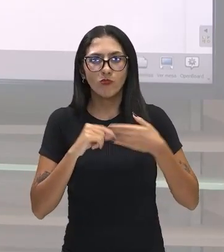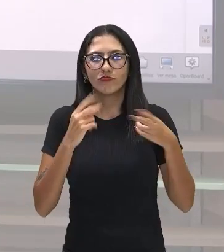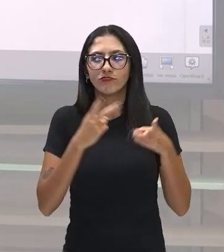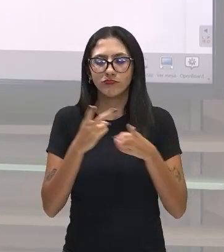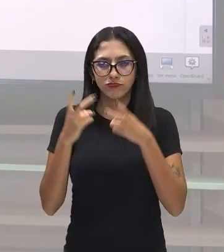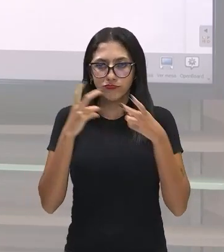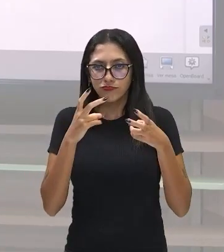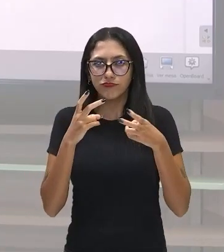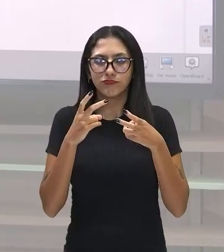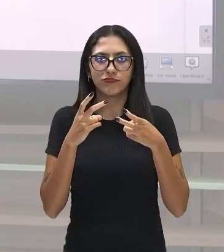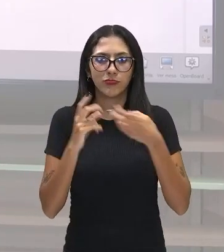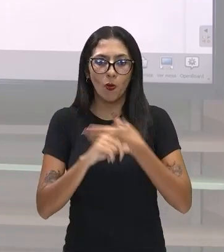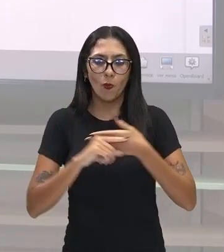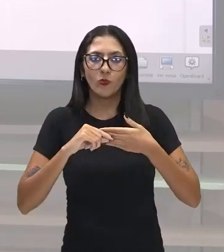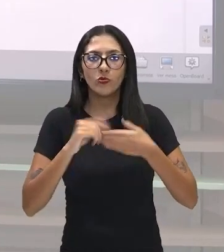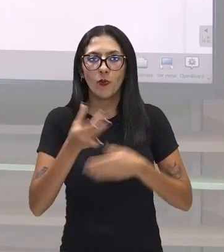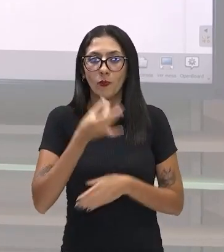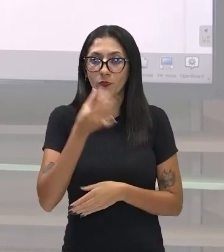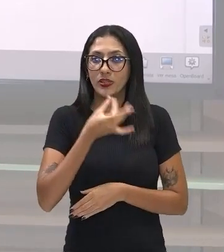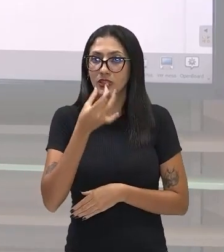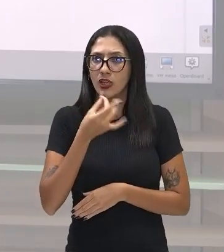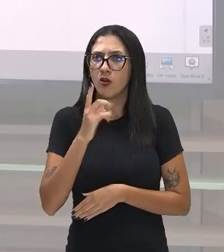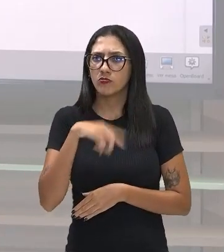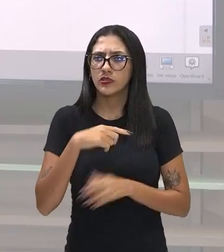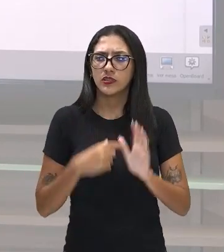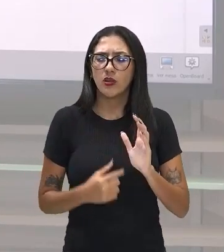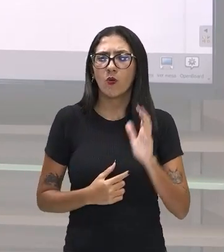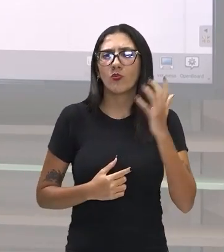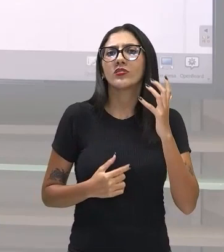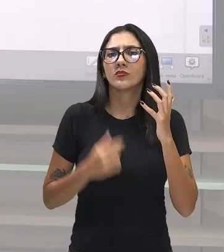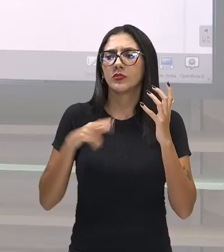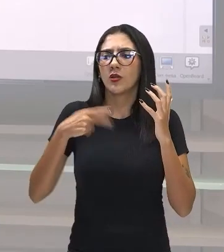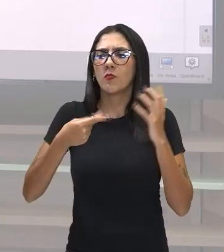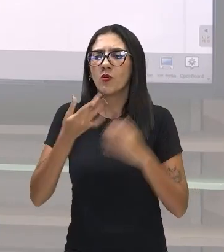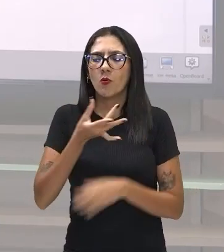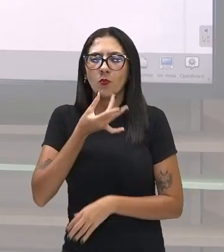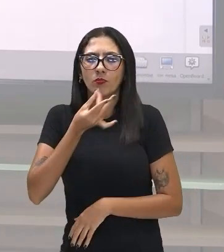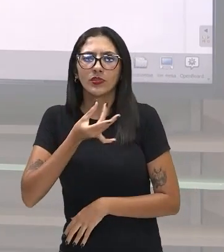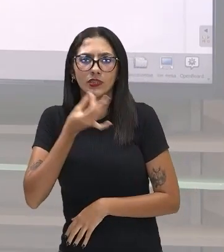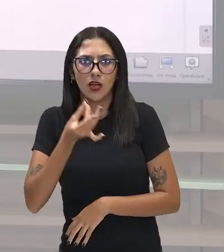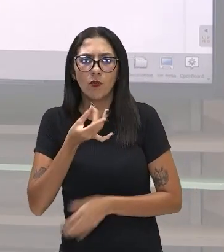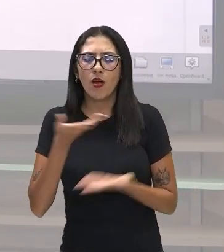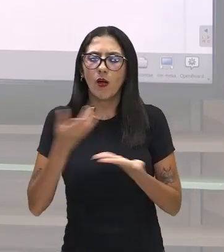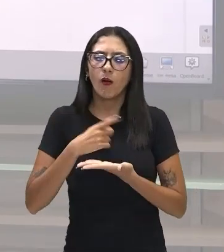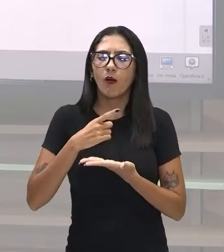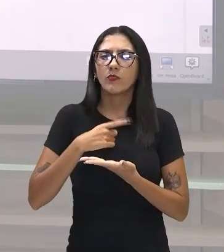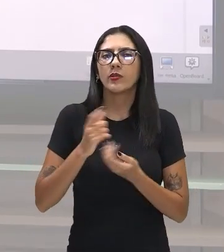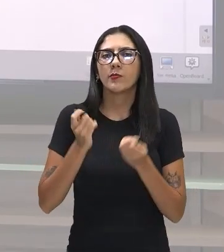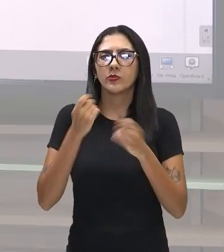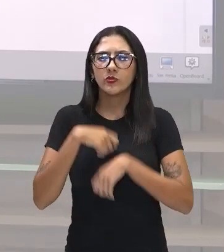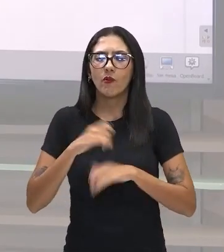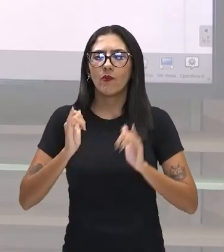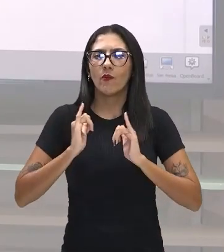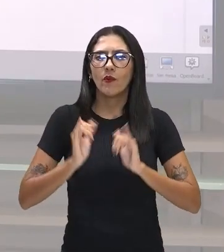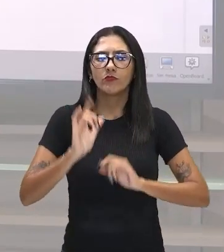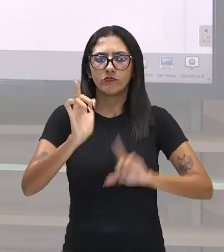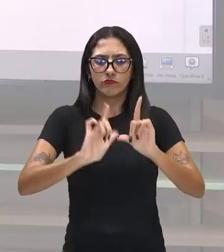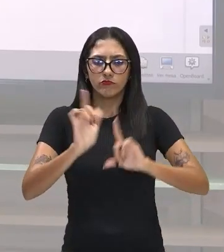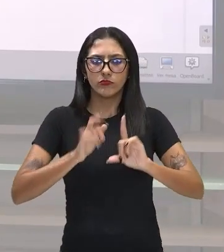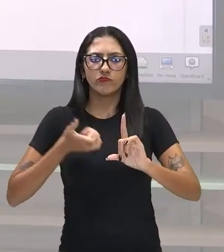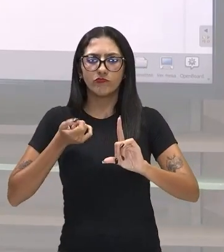ele faz desse fato, o fato dele ter o controle, de ele se sentar na